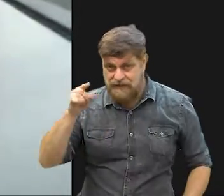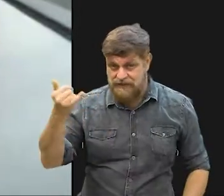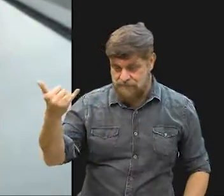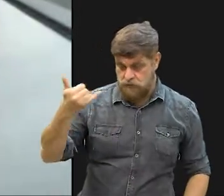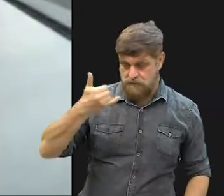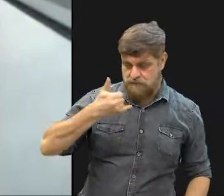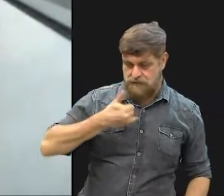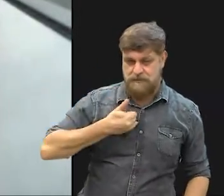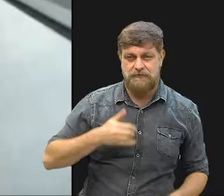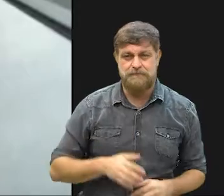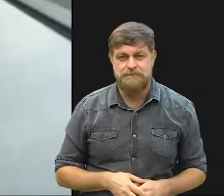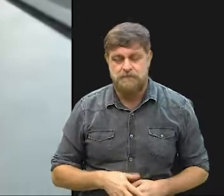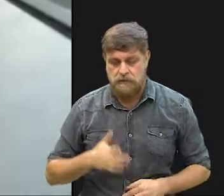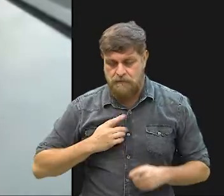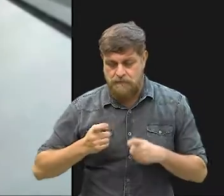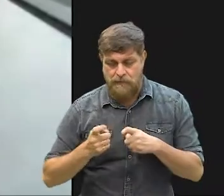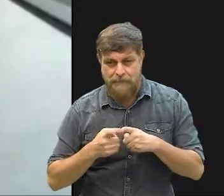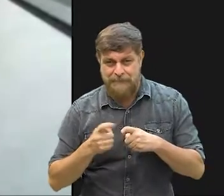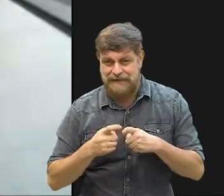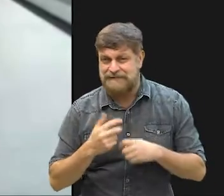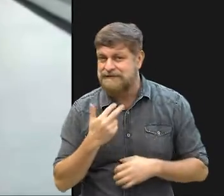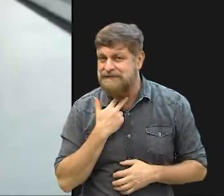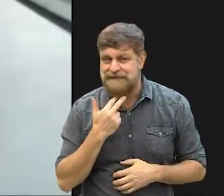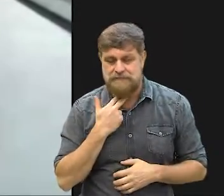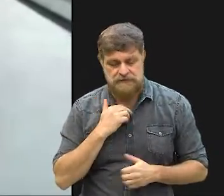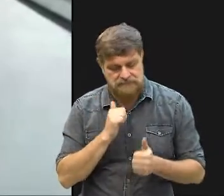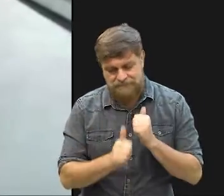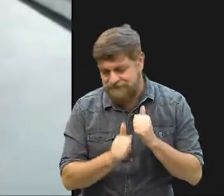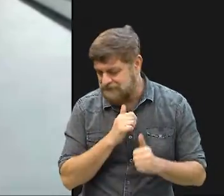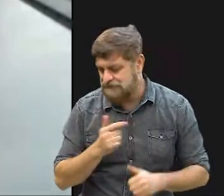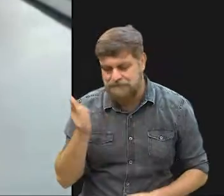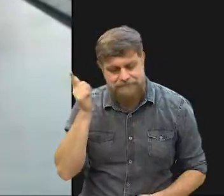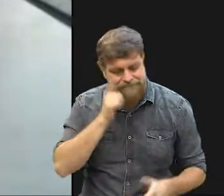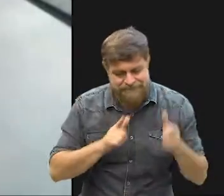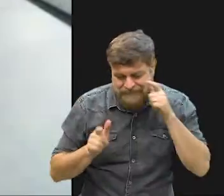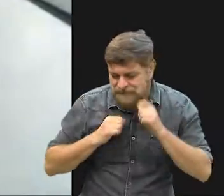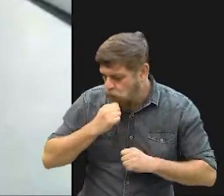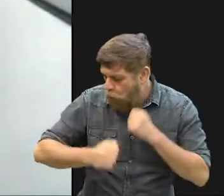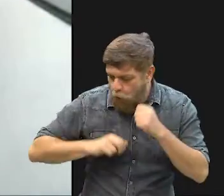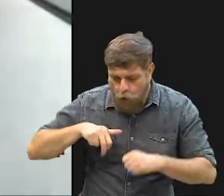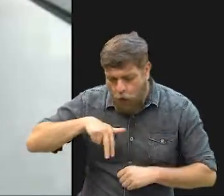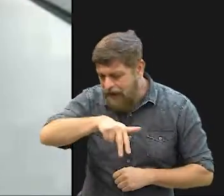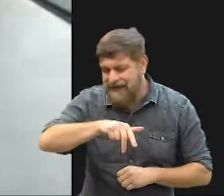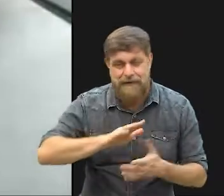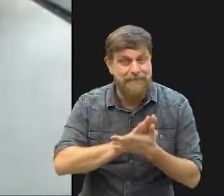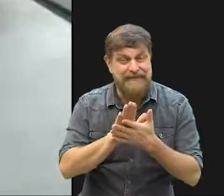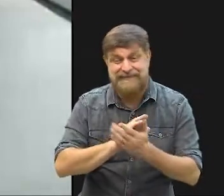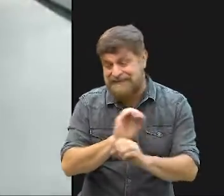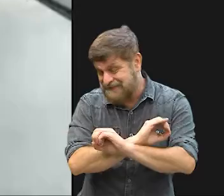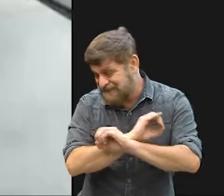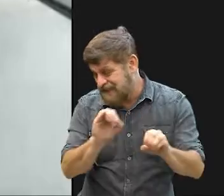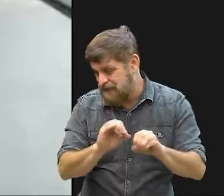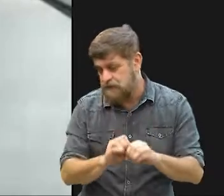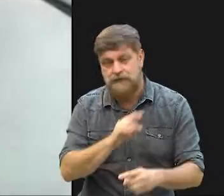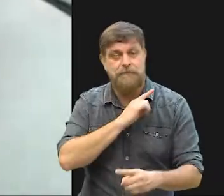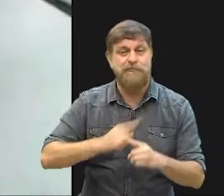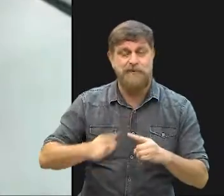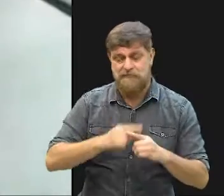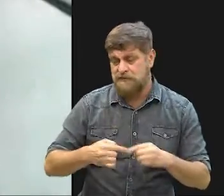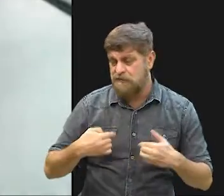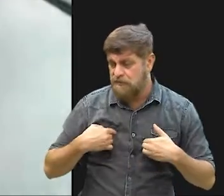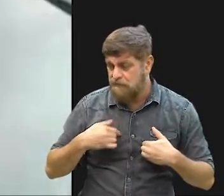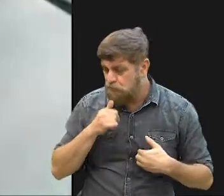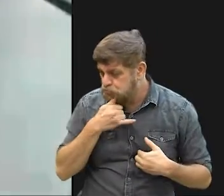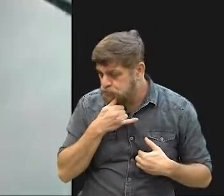falou assim, olha, porque o meu médico me falou que eu não poderia mais jogar, que eu não ia conseguir mais correr, que não aconteceria mais nada.